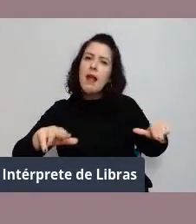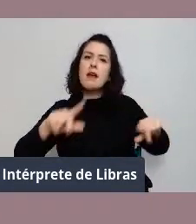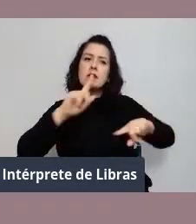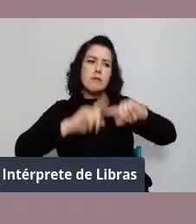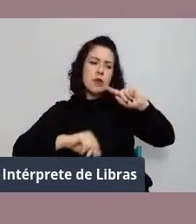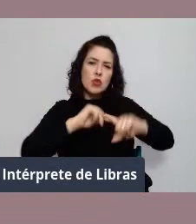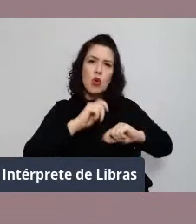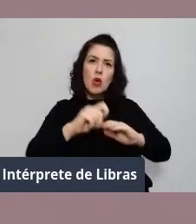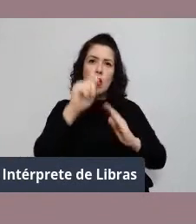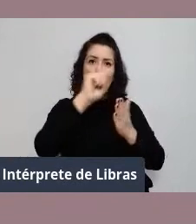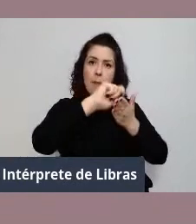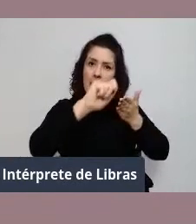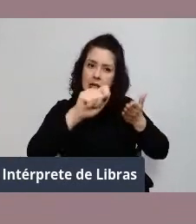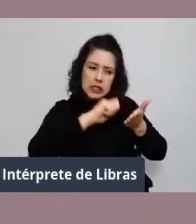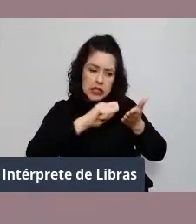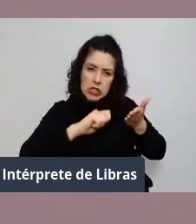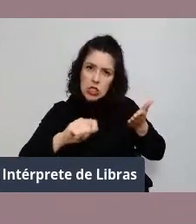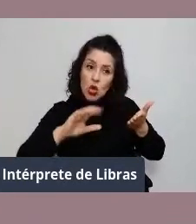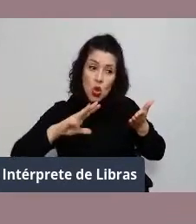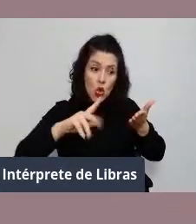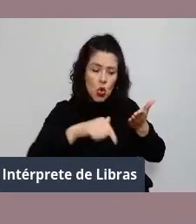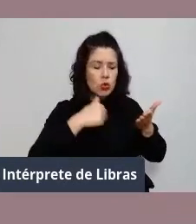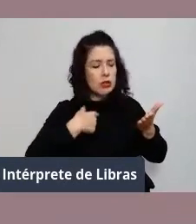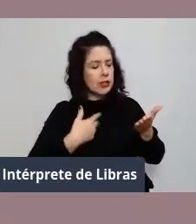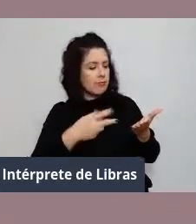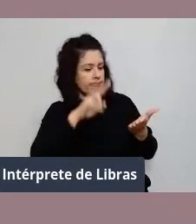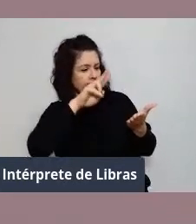os manuscritos